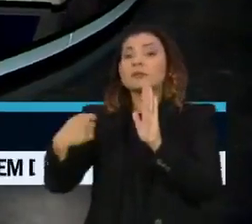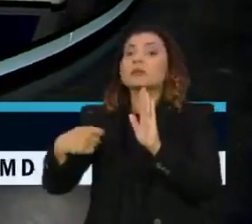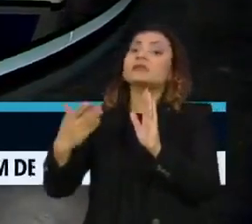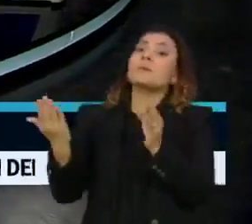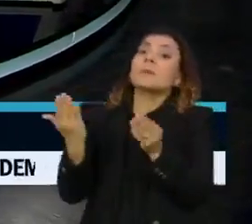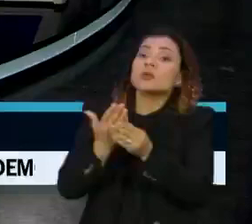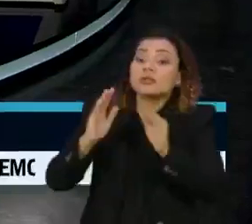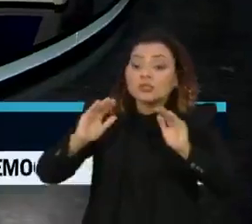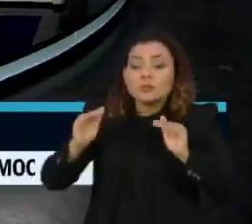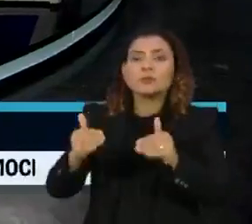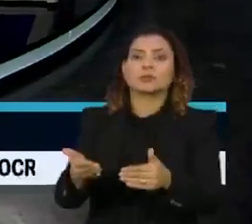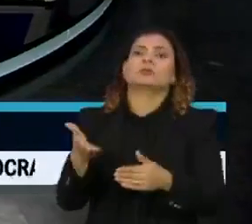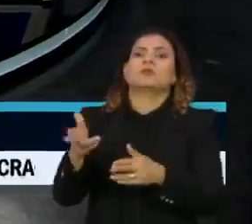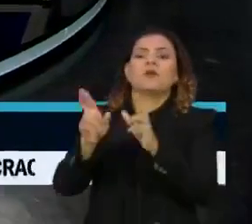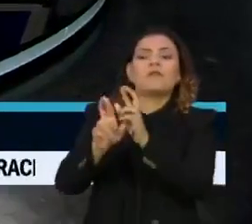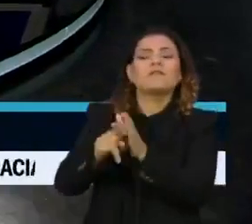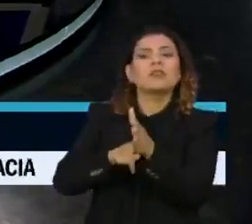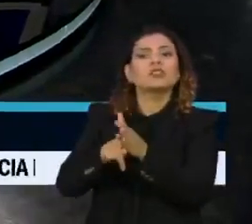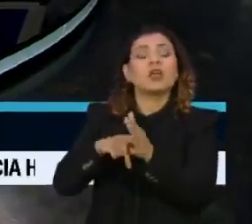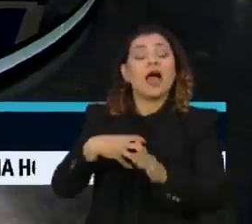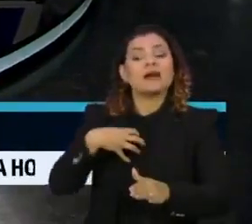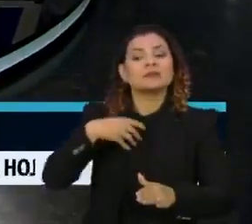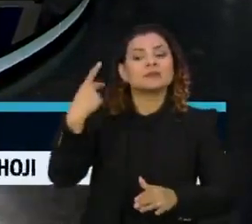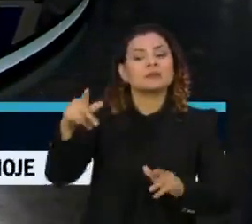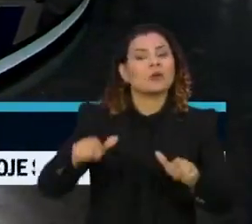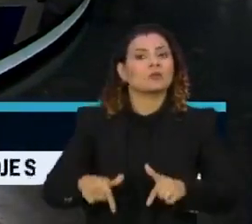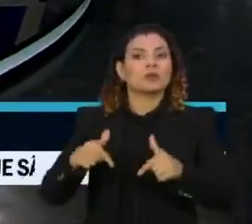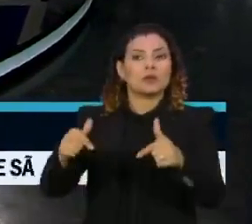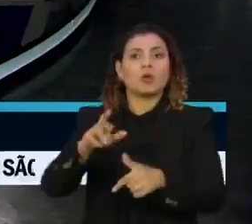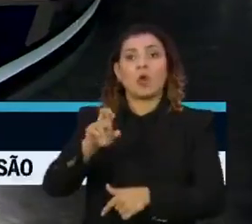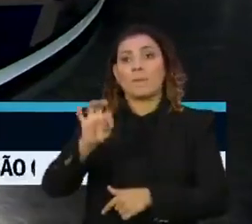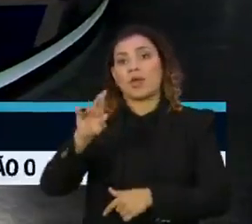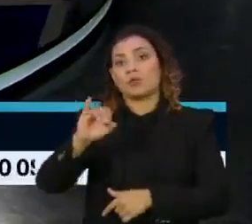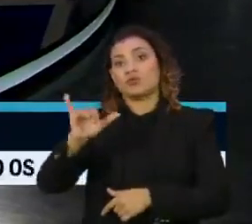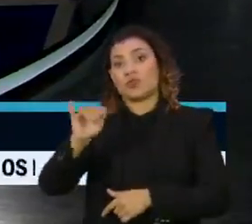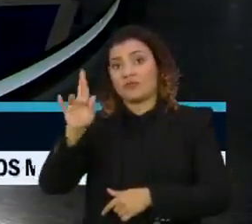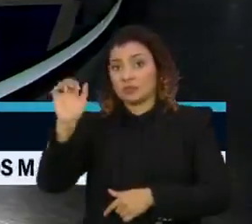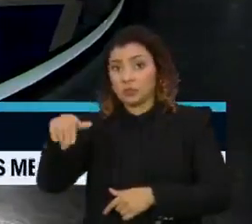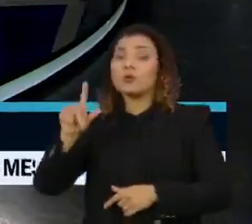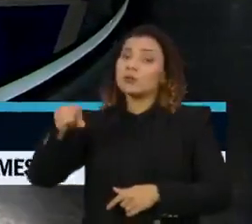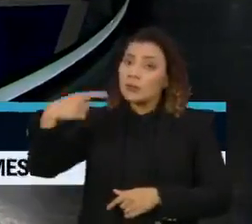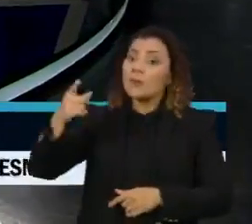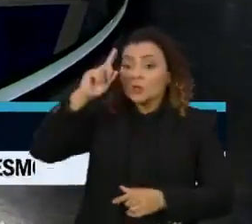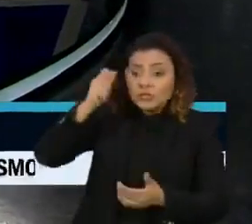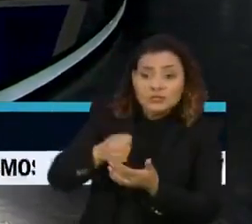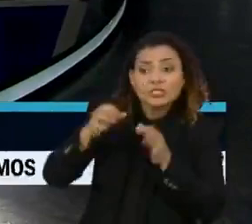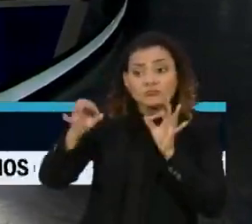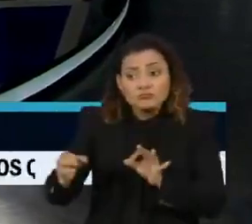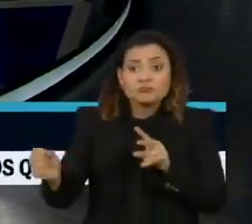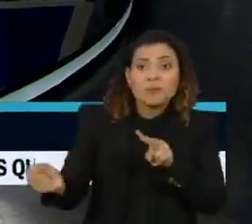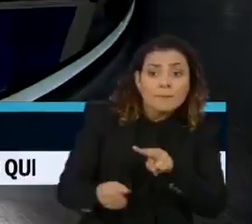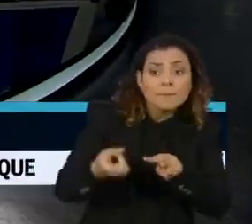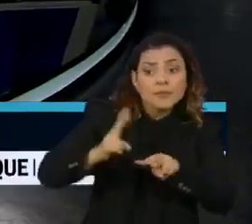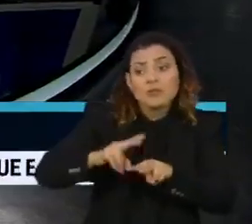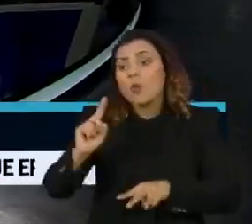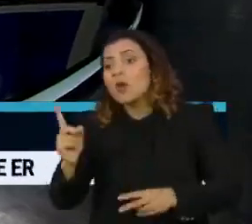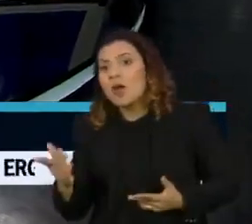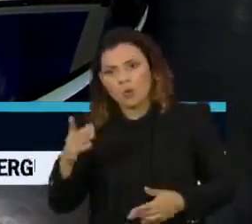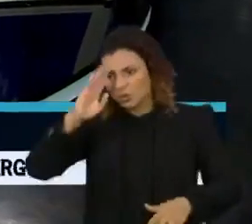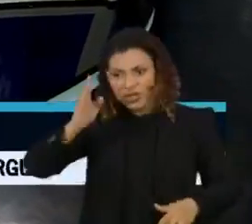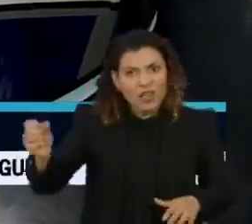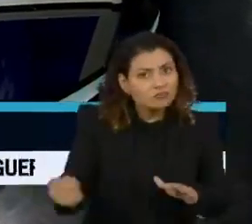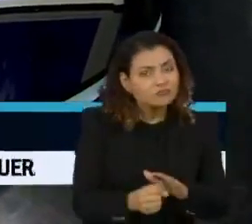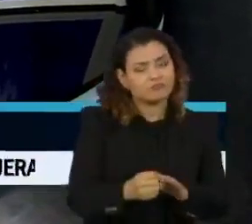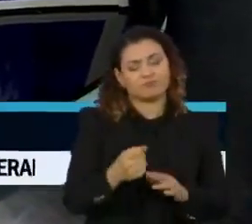deveria ter um processo específico para apreciar a conduta do Roberto Jefferson e aí sim decretar ou não a partir da apreciação da conduta